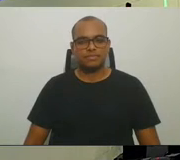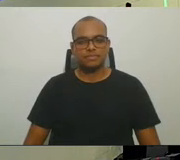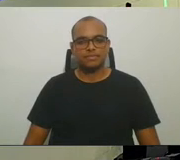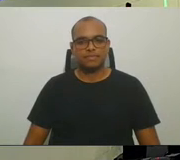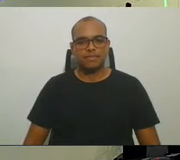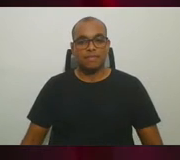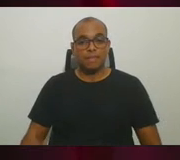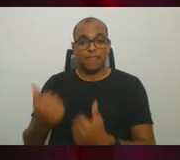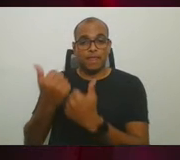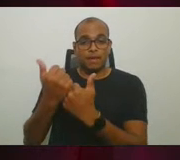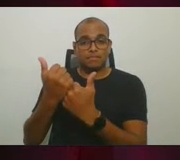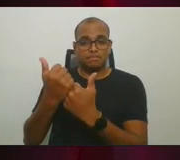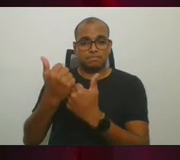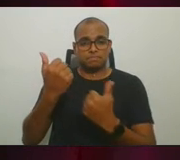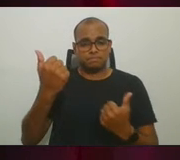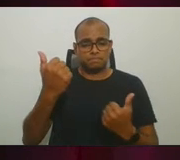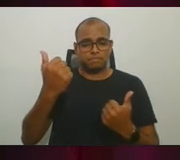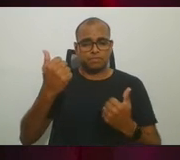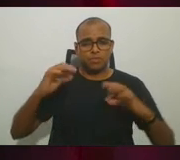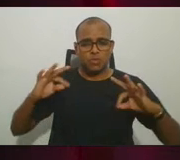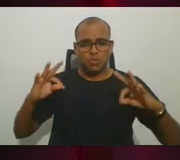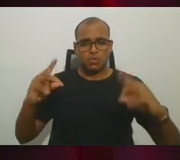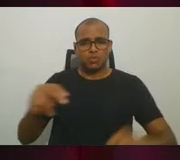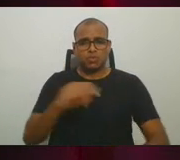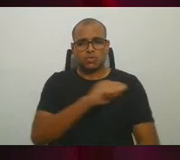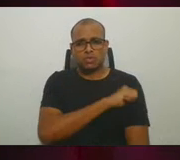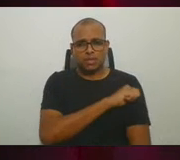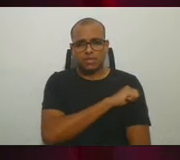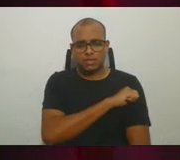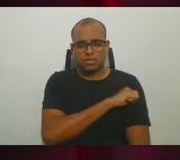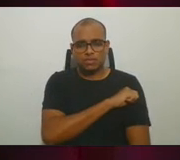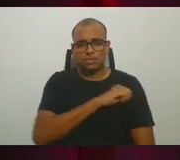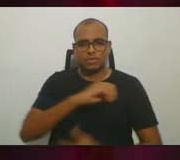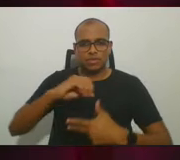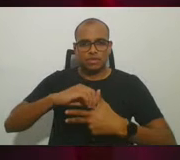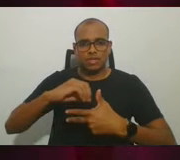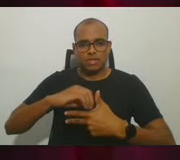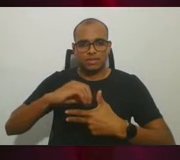Representando todas as acadêmicas e acadêmicos da Unesc,